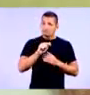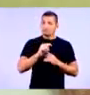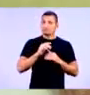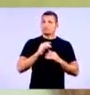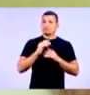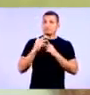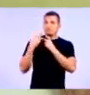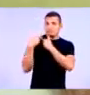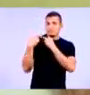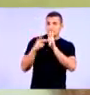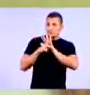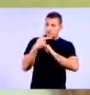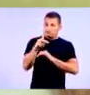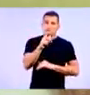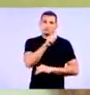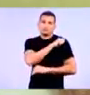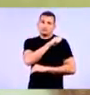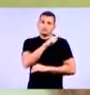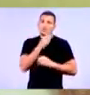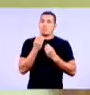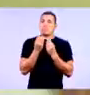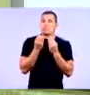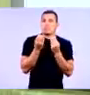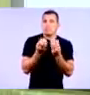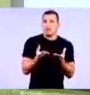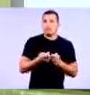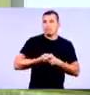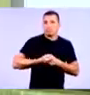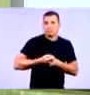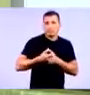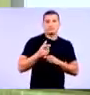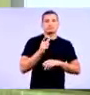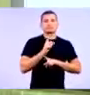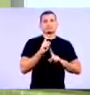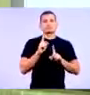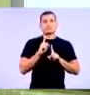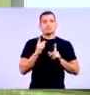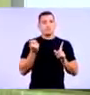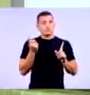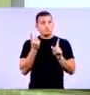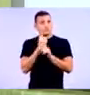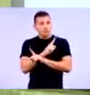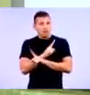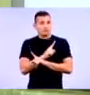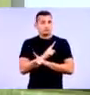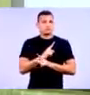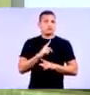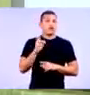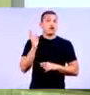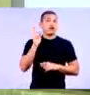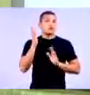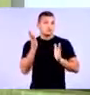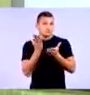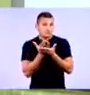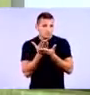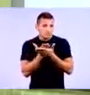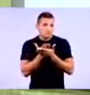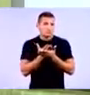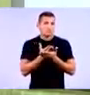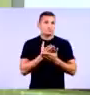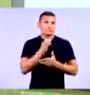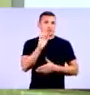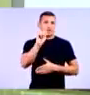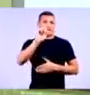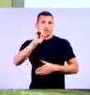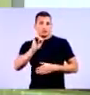aluno. Ninguém vai dar de graça não, né, professora Sara? Pelo contrário, quem já estudou EAD sabe que a educação à distância